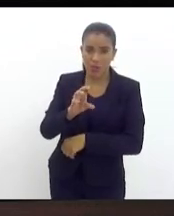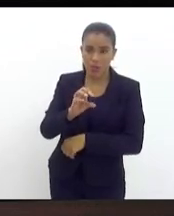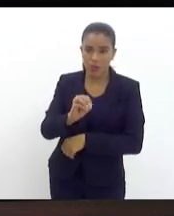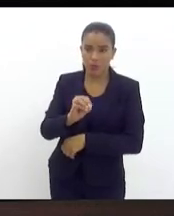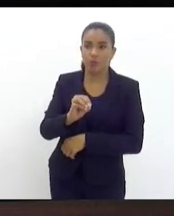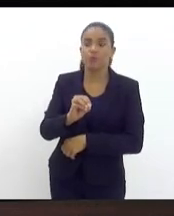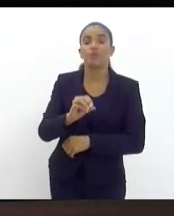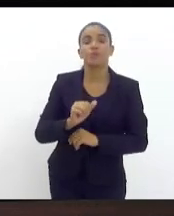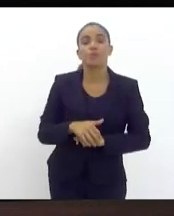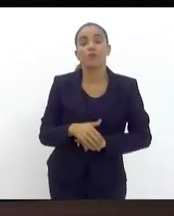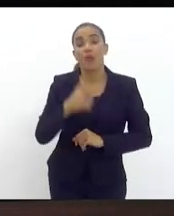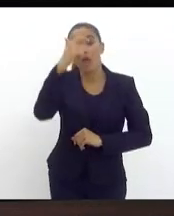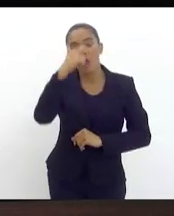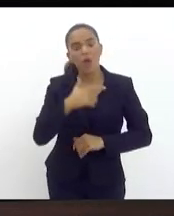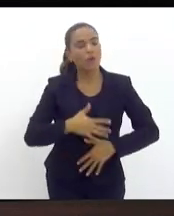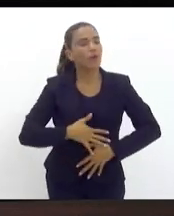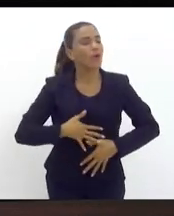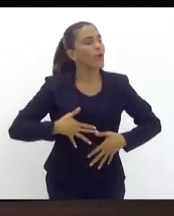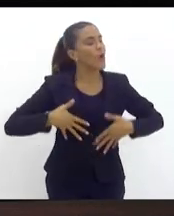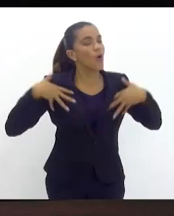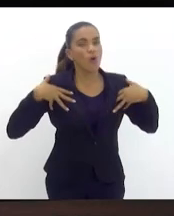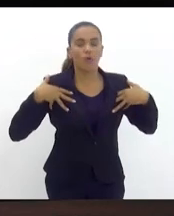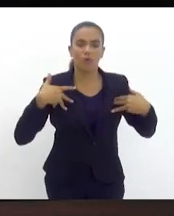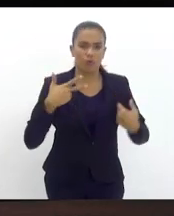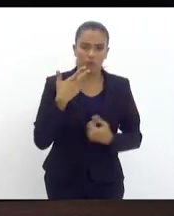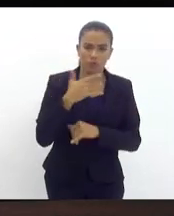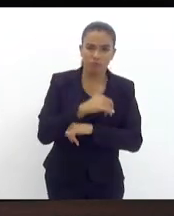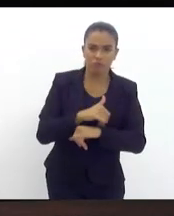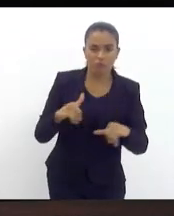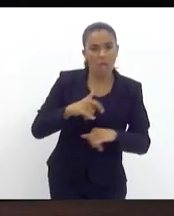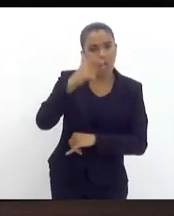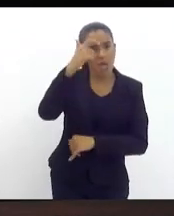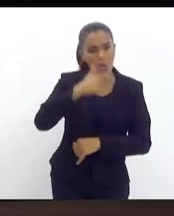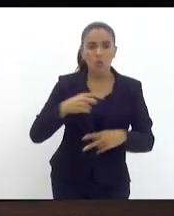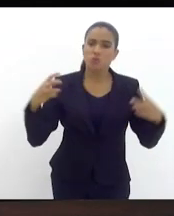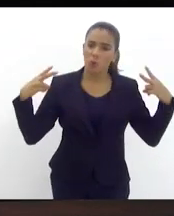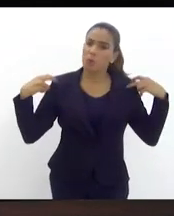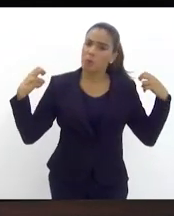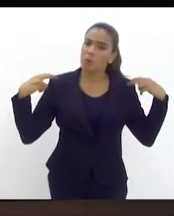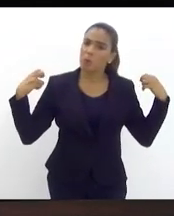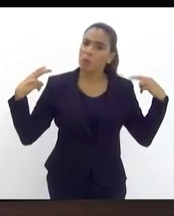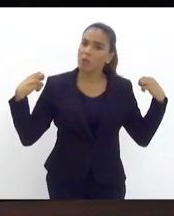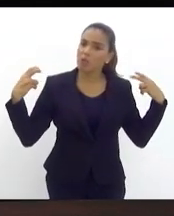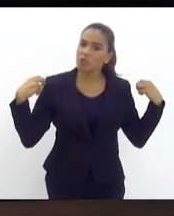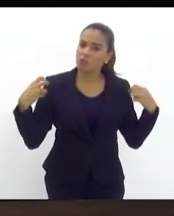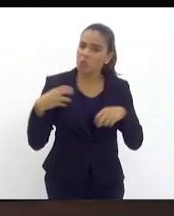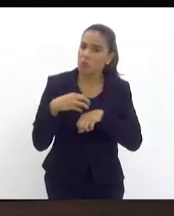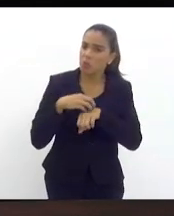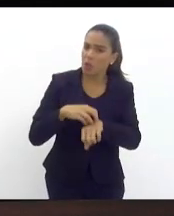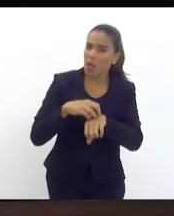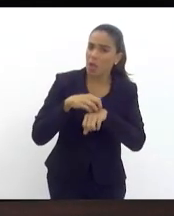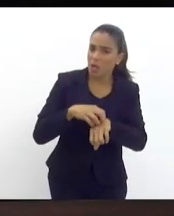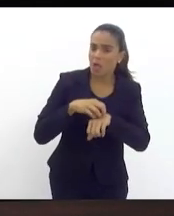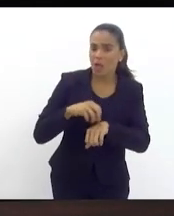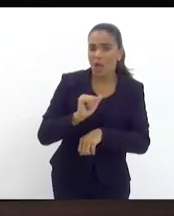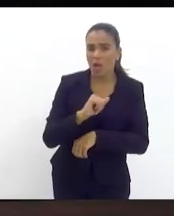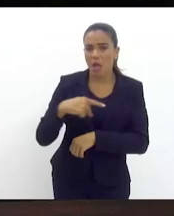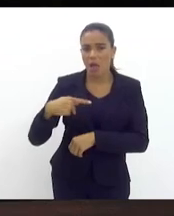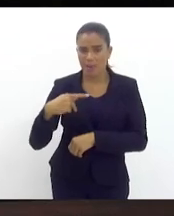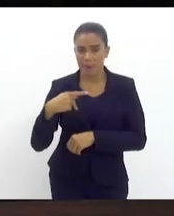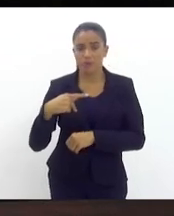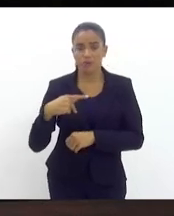eu que tenho orgulho em falar que sou um motorista do transporte alternativo